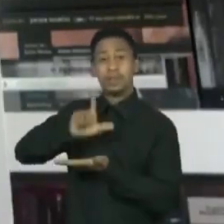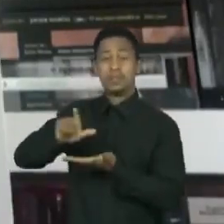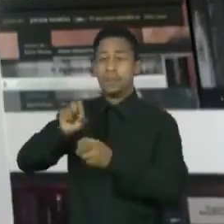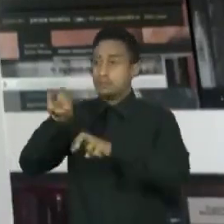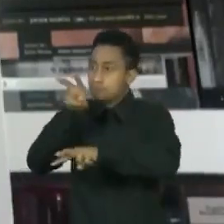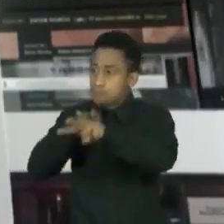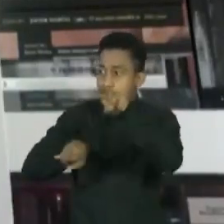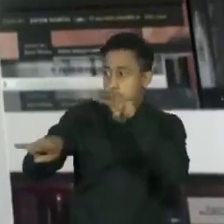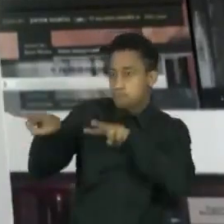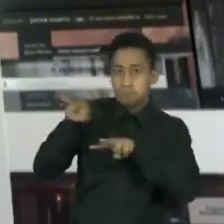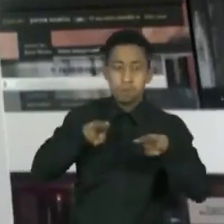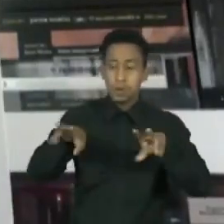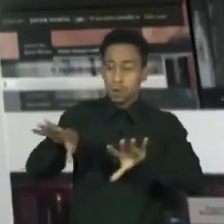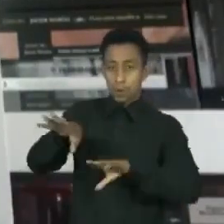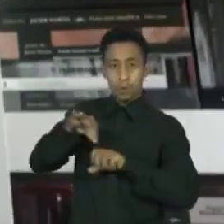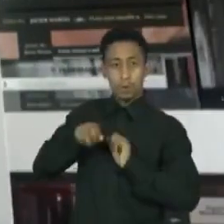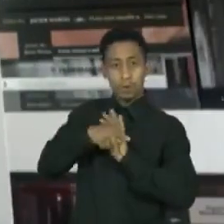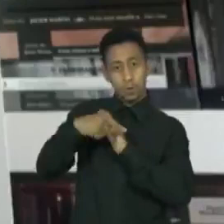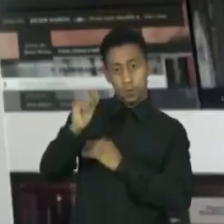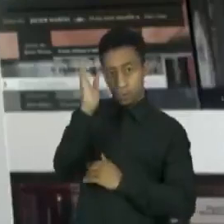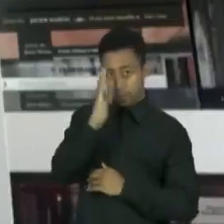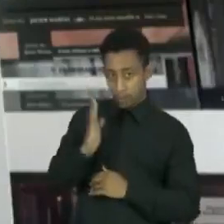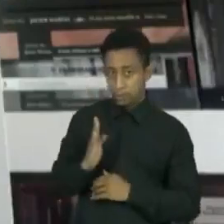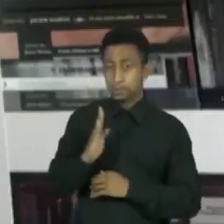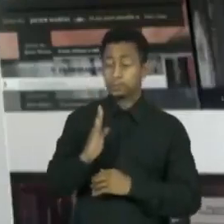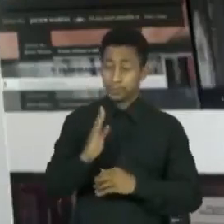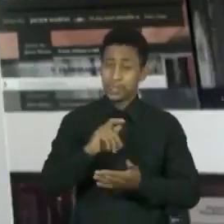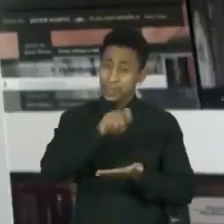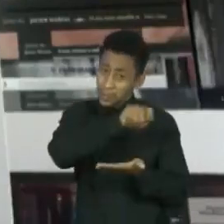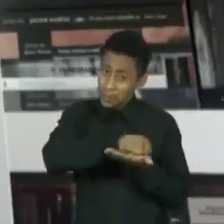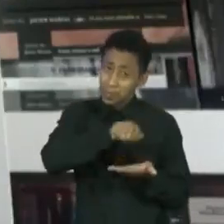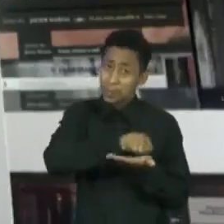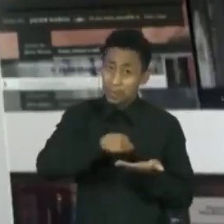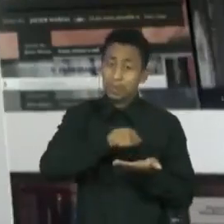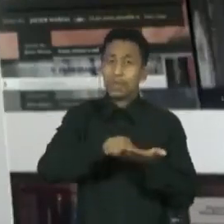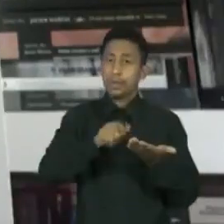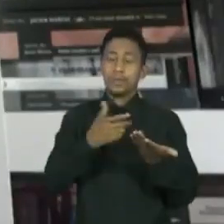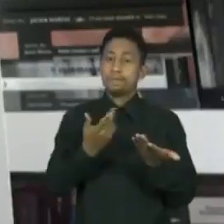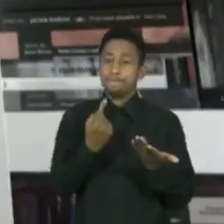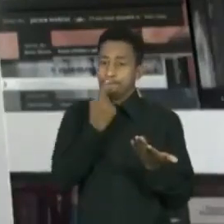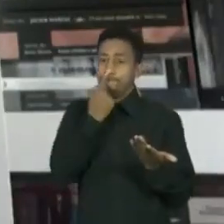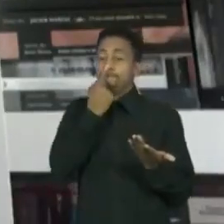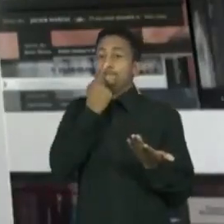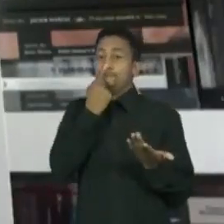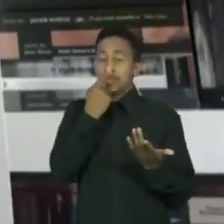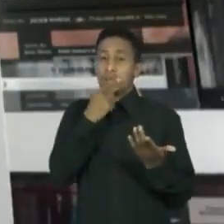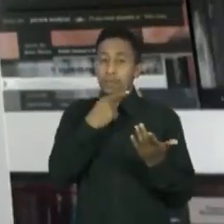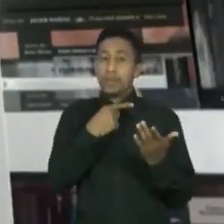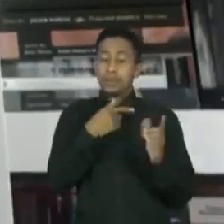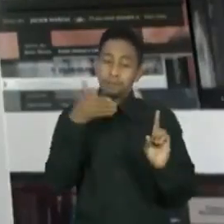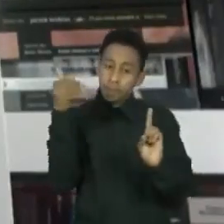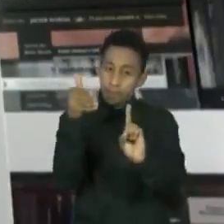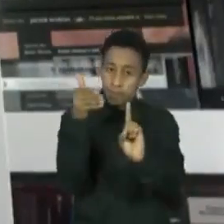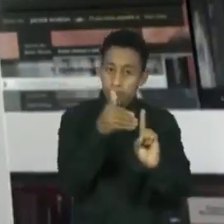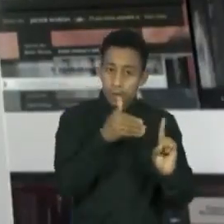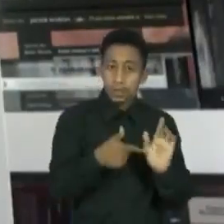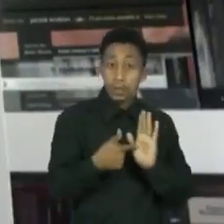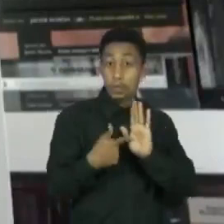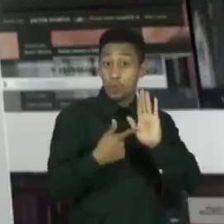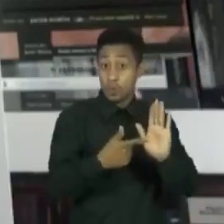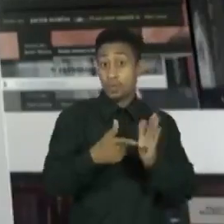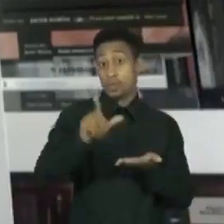no Brasil. Para mais, é um livro com alguma relação ou inspiração e também com algumas marcas na chamada